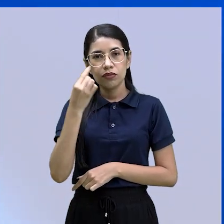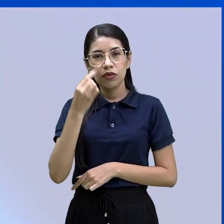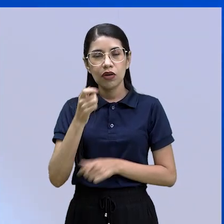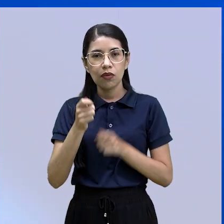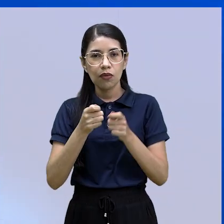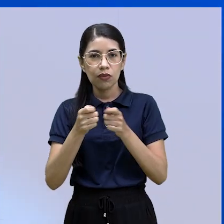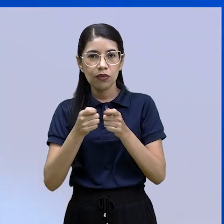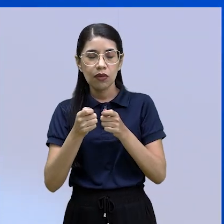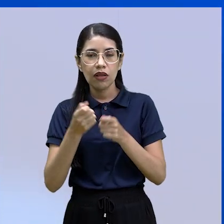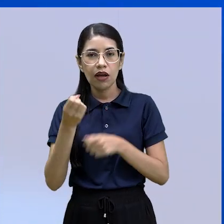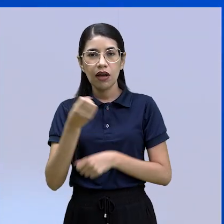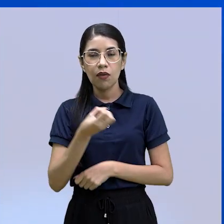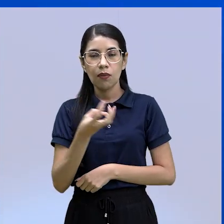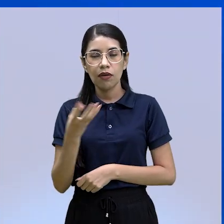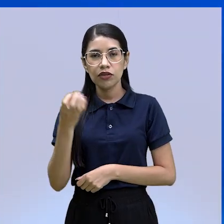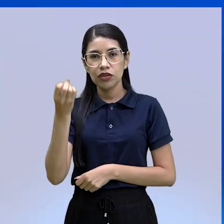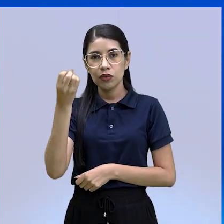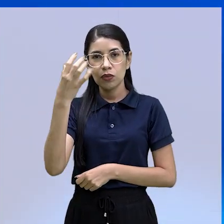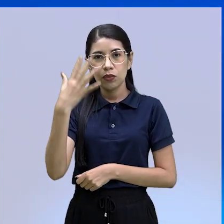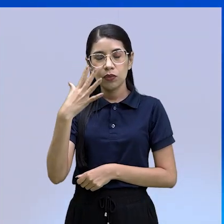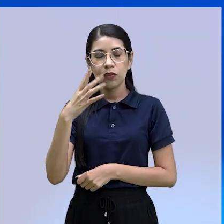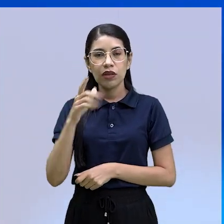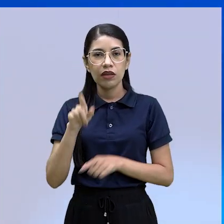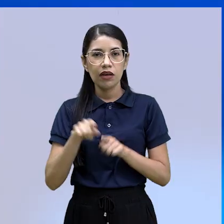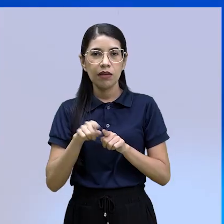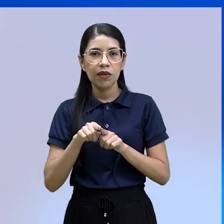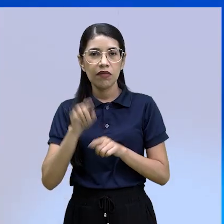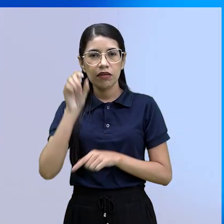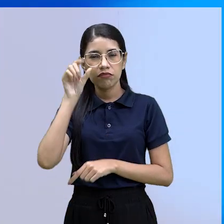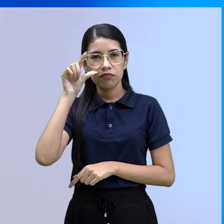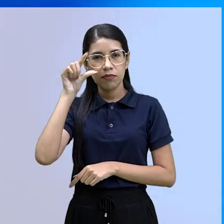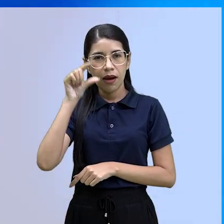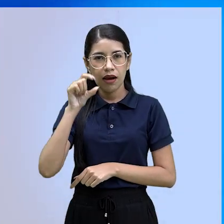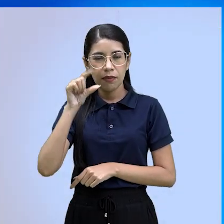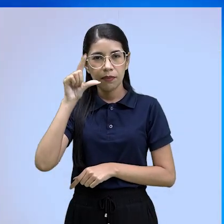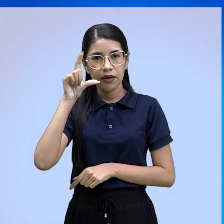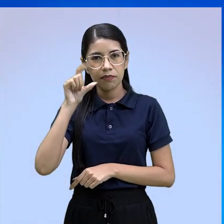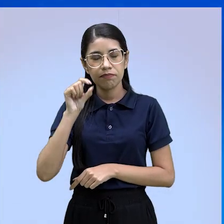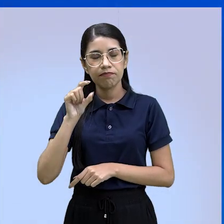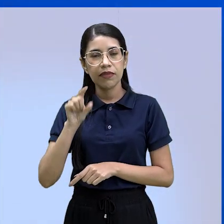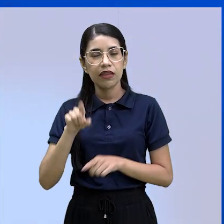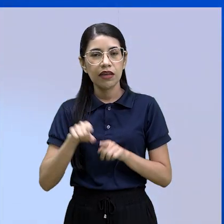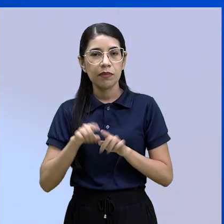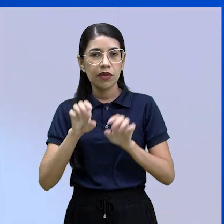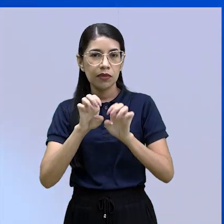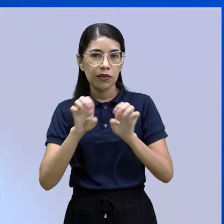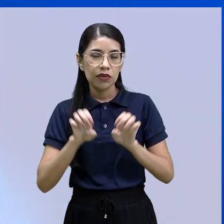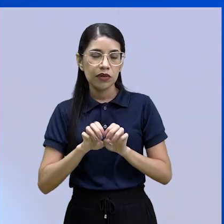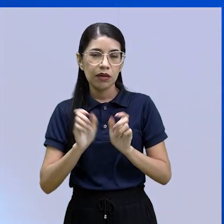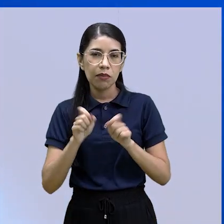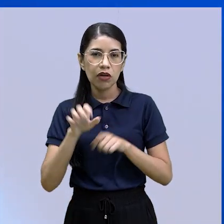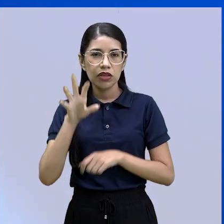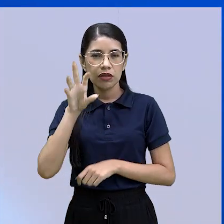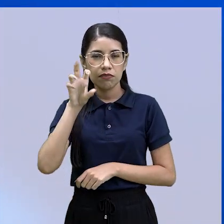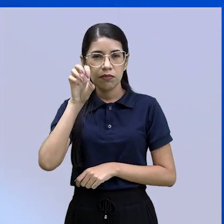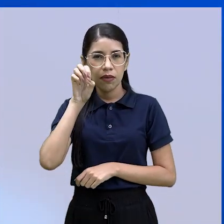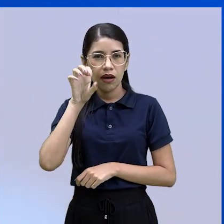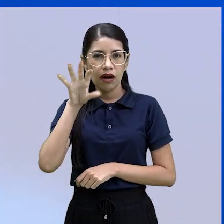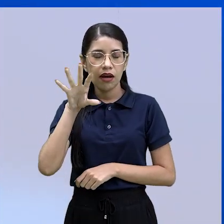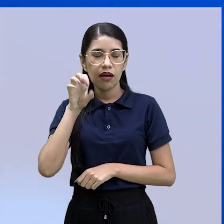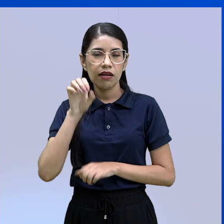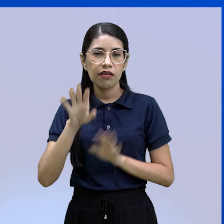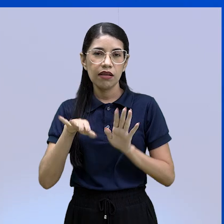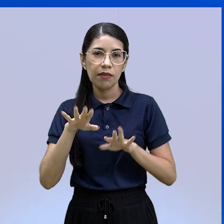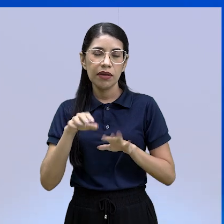de luz, ajustando o tamanho da pupila. E essa pupila é uma estrutura que se contrai e dilata